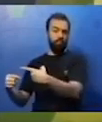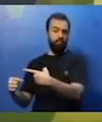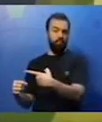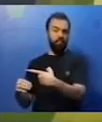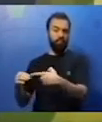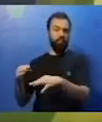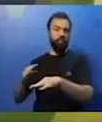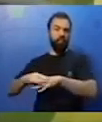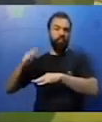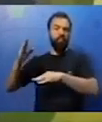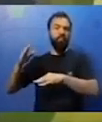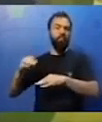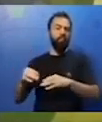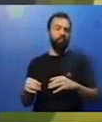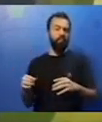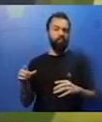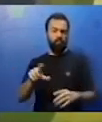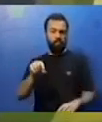divide pelo menor.